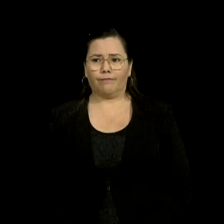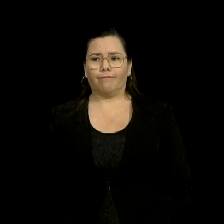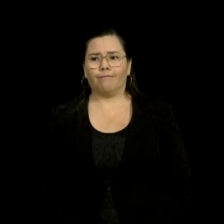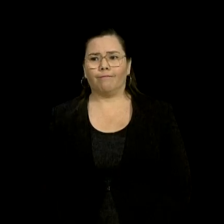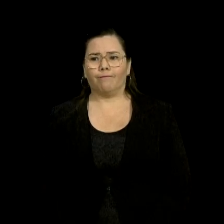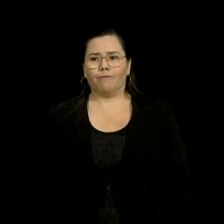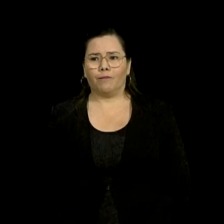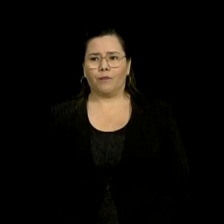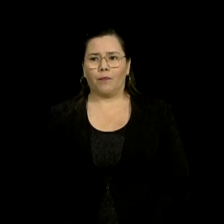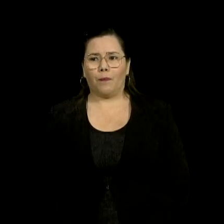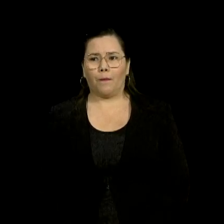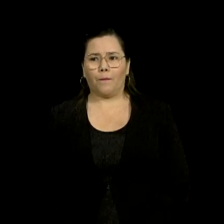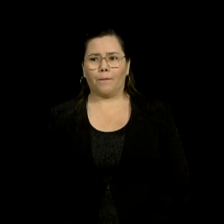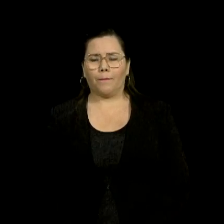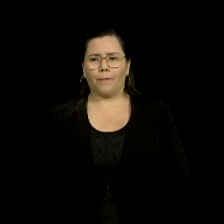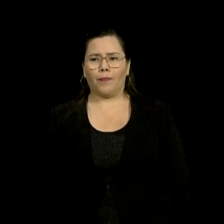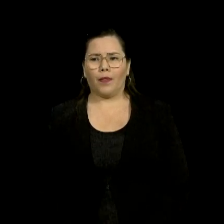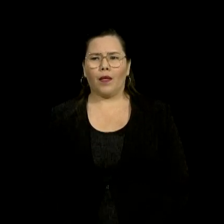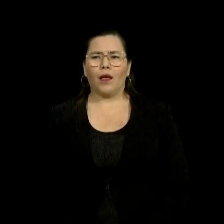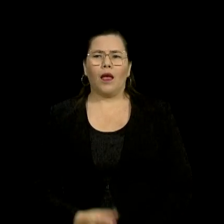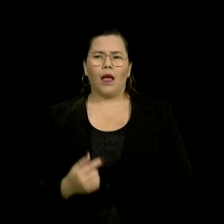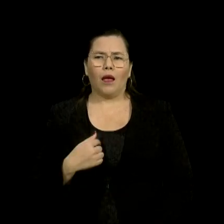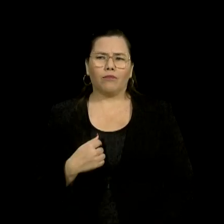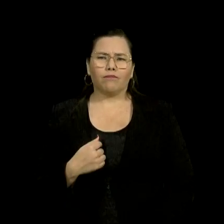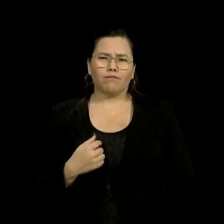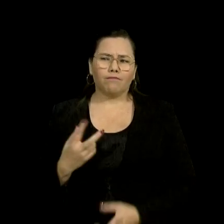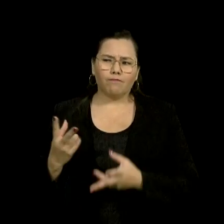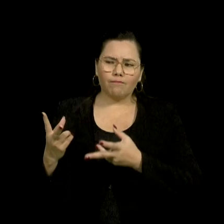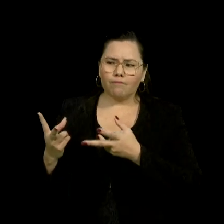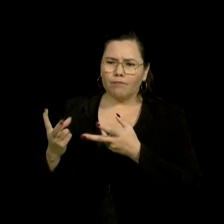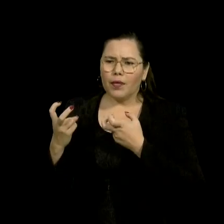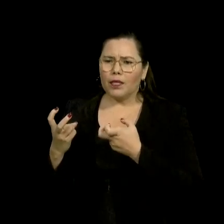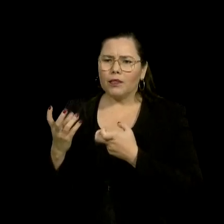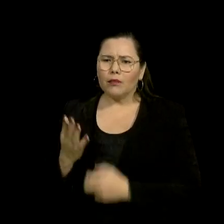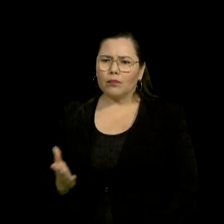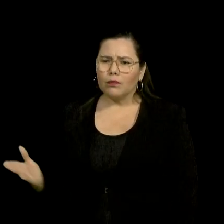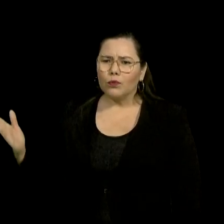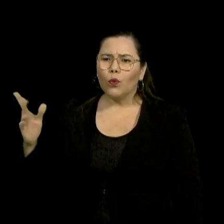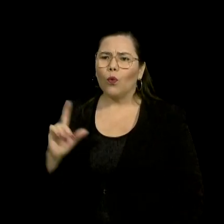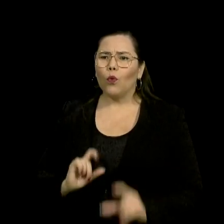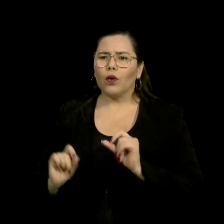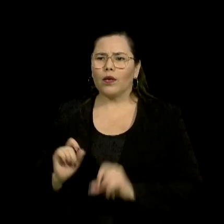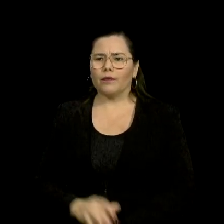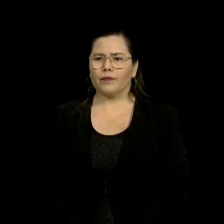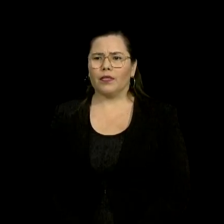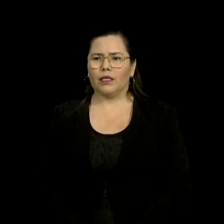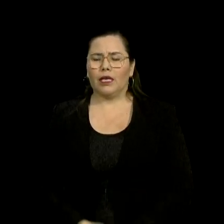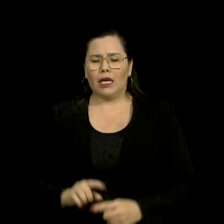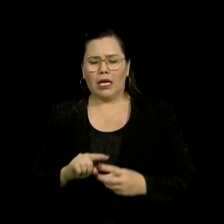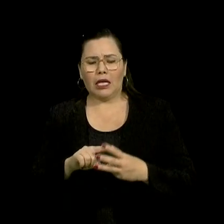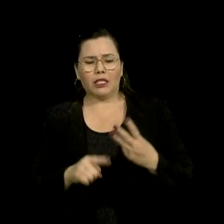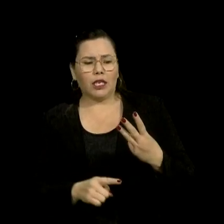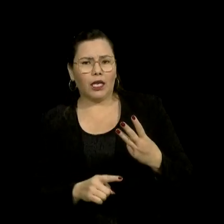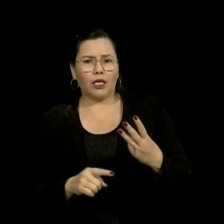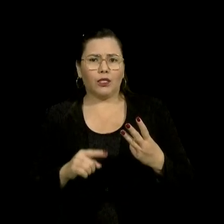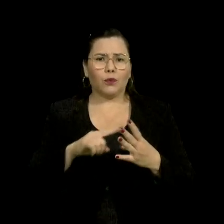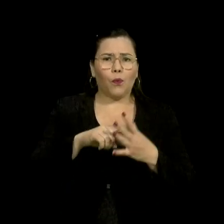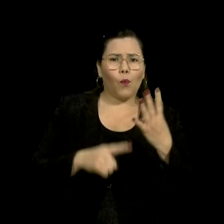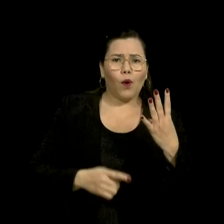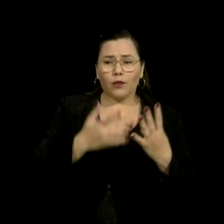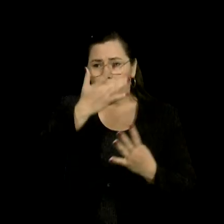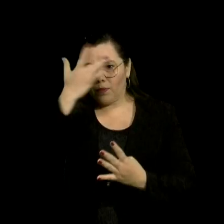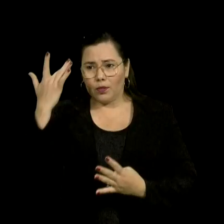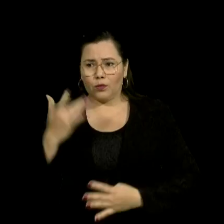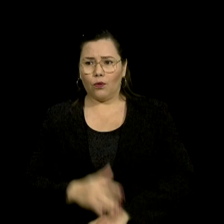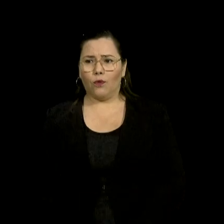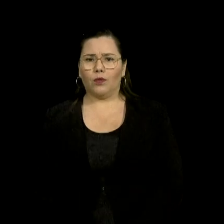trabalho. Mas o que fica absurdo é ver que ali, ó, 3, 4 pessoas do SAMU fazendo uma